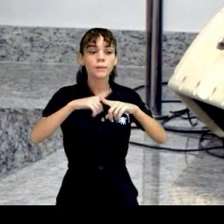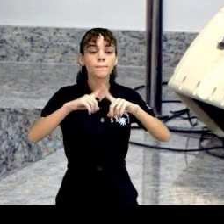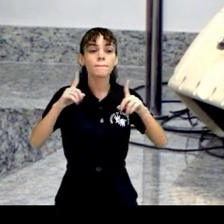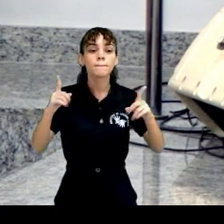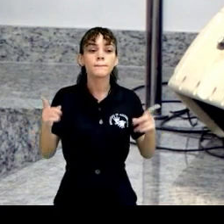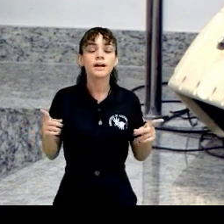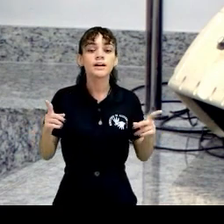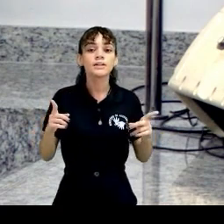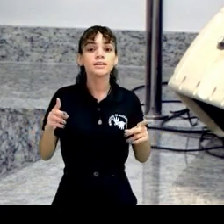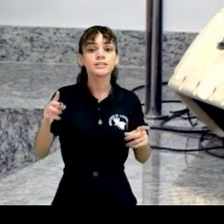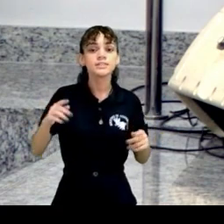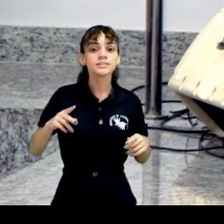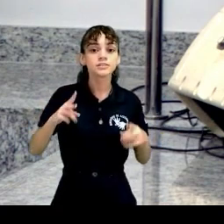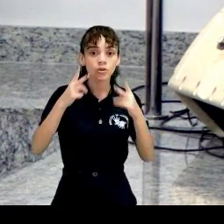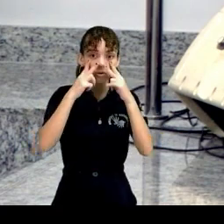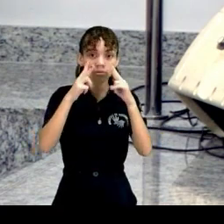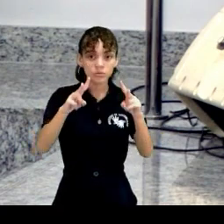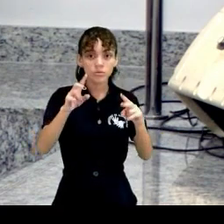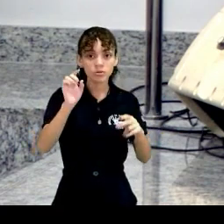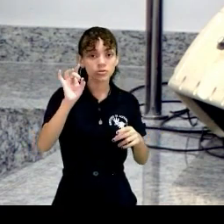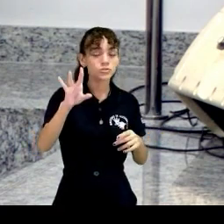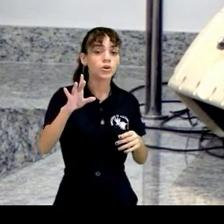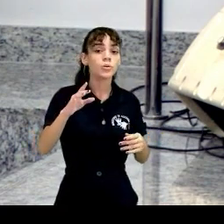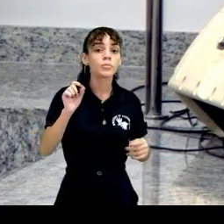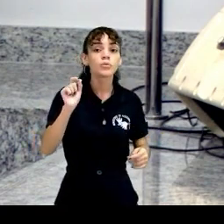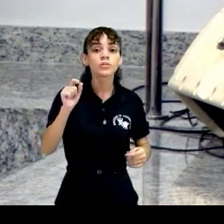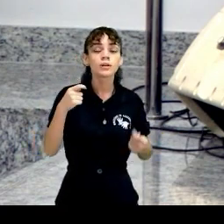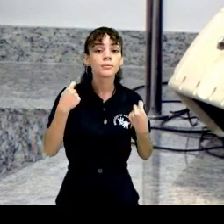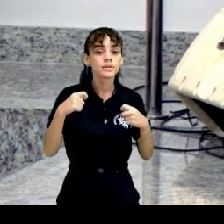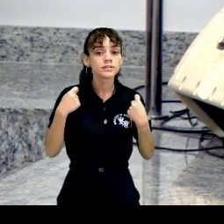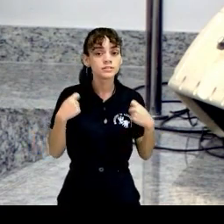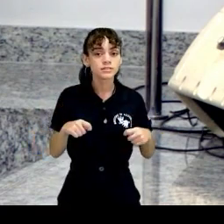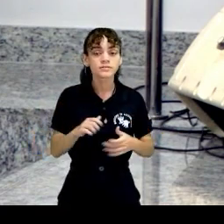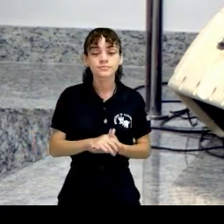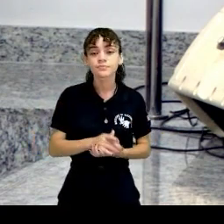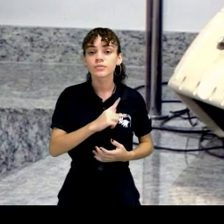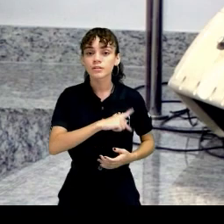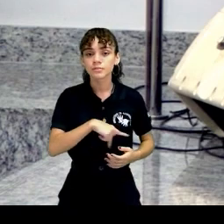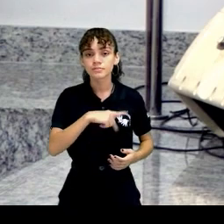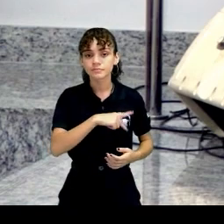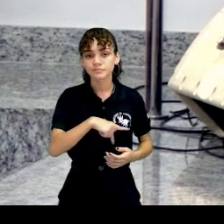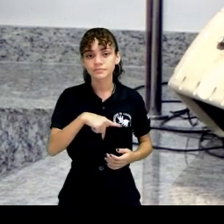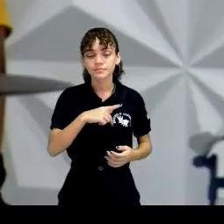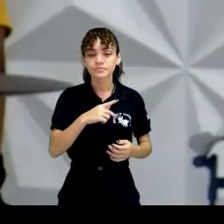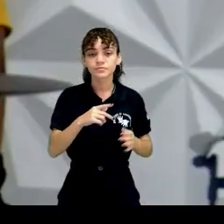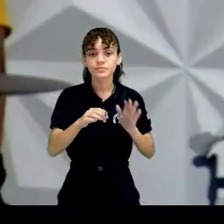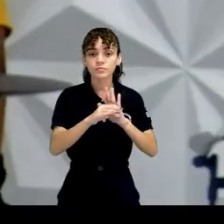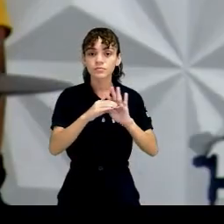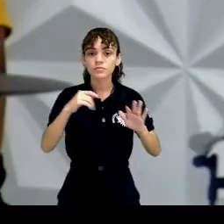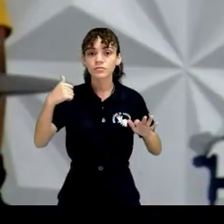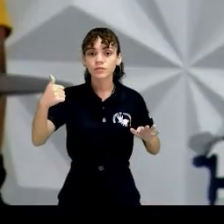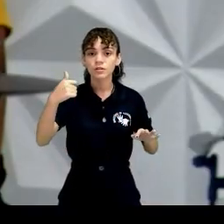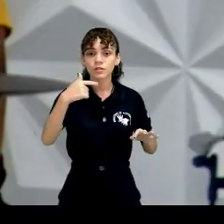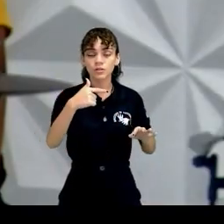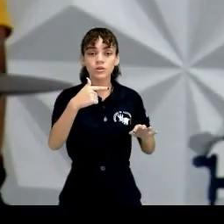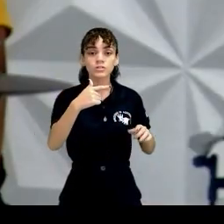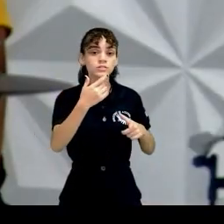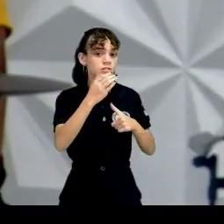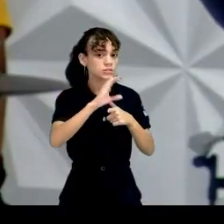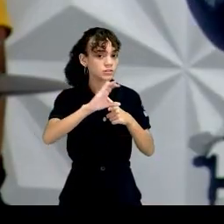quando ele fala da oportunidade que Deus tem nos dado de estarmos aqui como corpo de Cristo, dentro